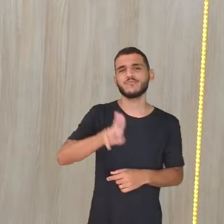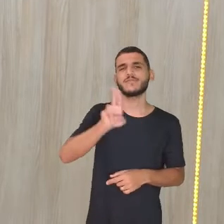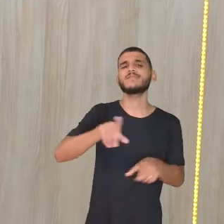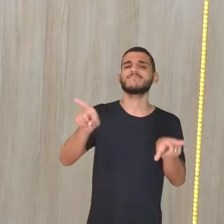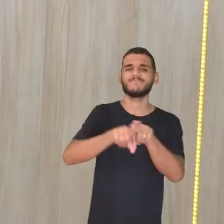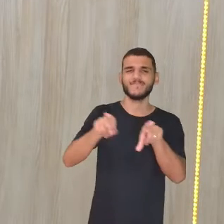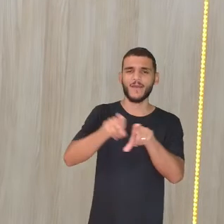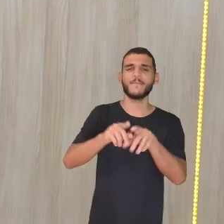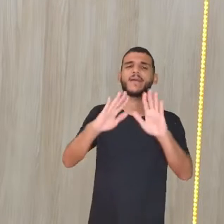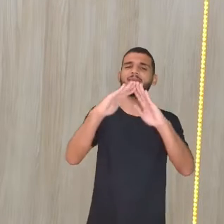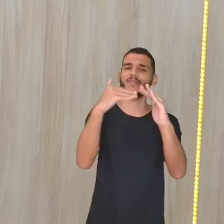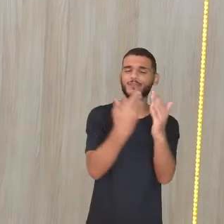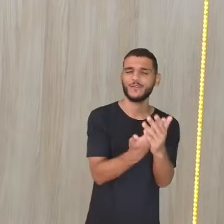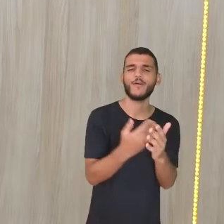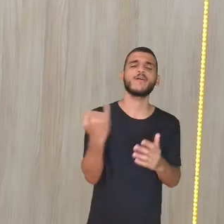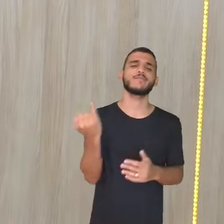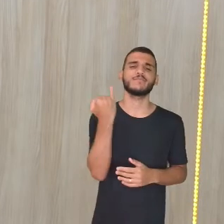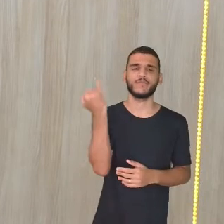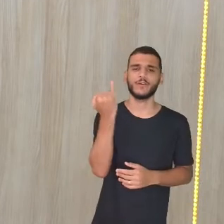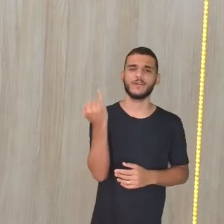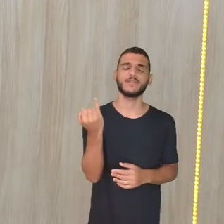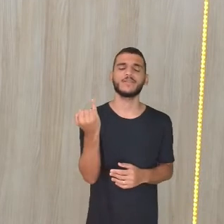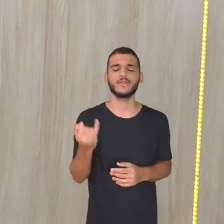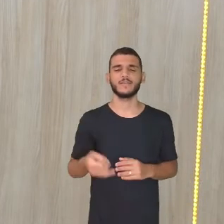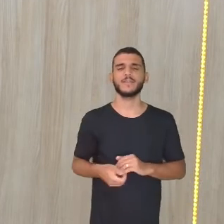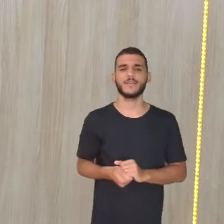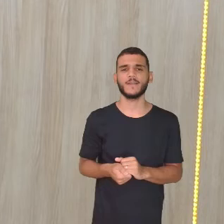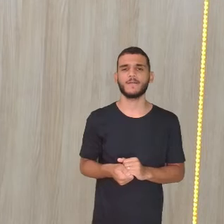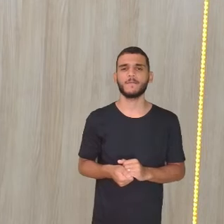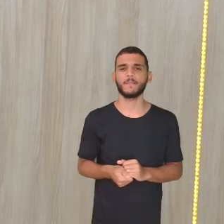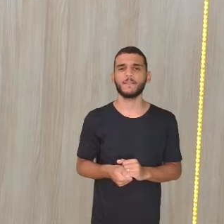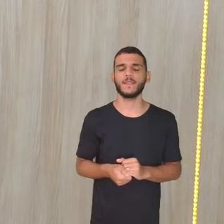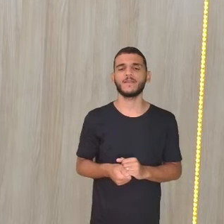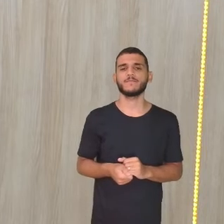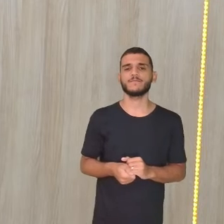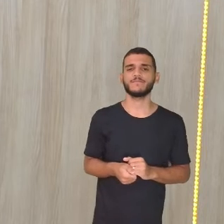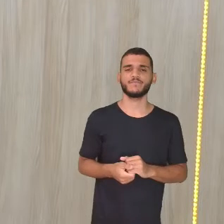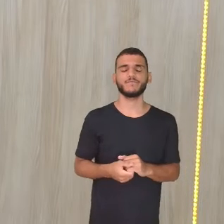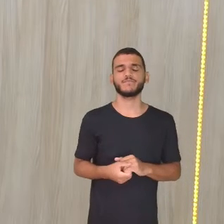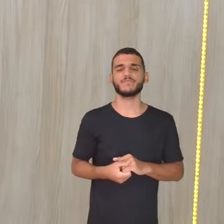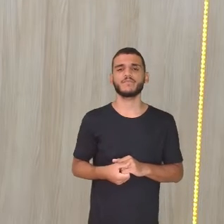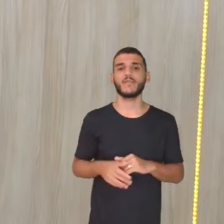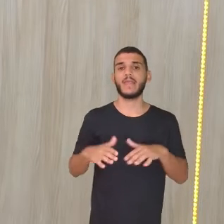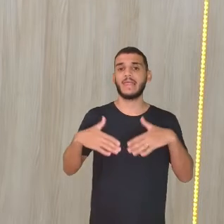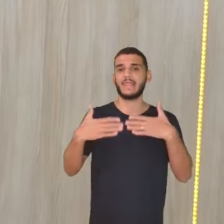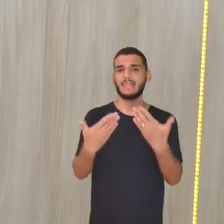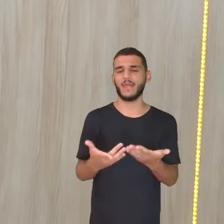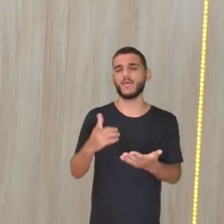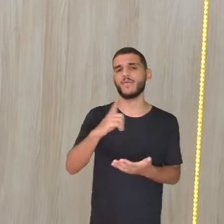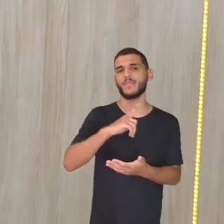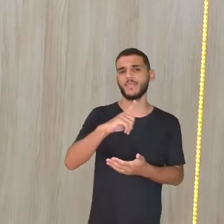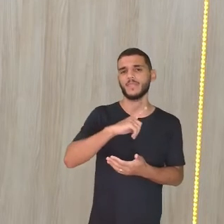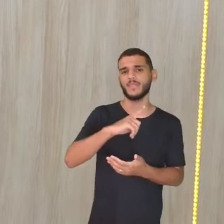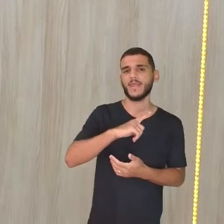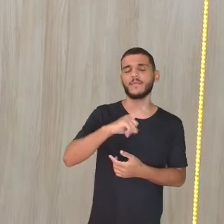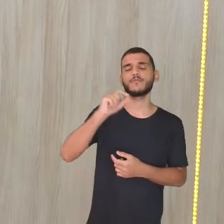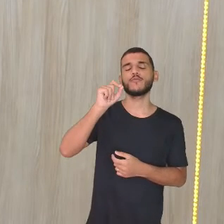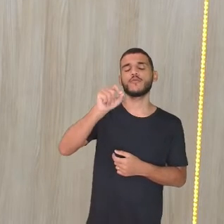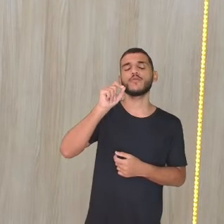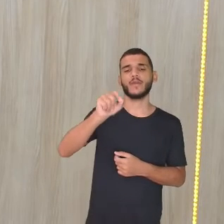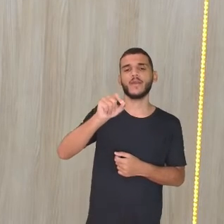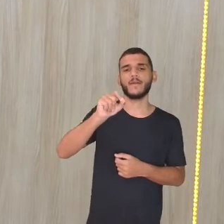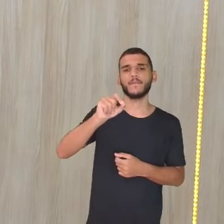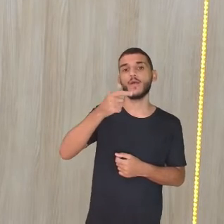E isso é muito importante. E através das HQs deles, nós temos acesso também a